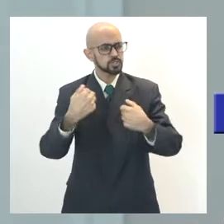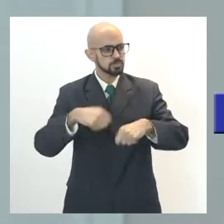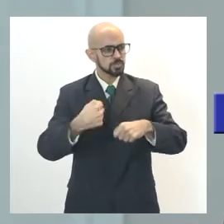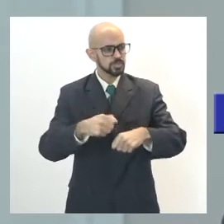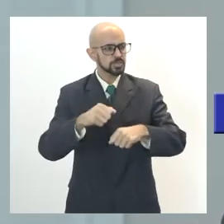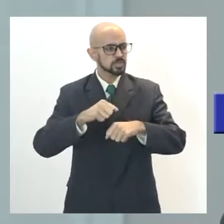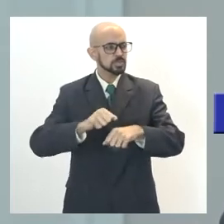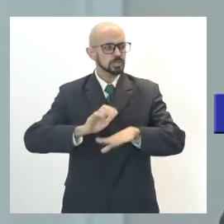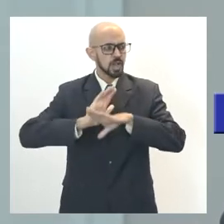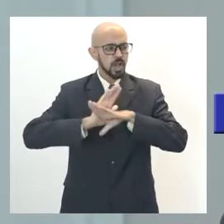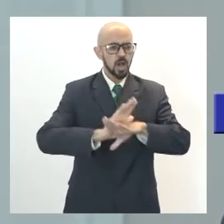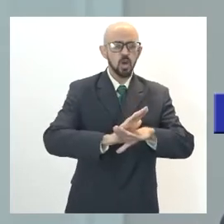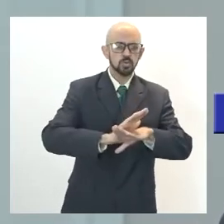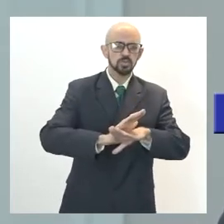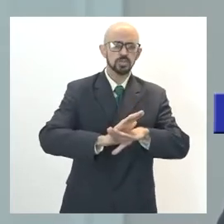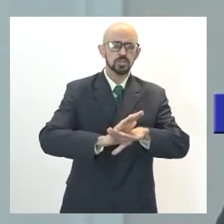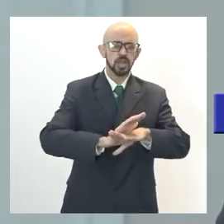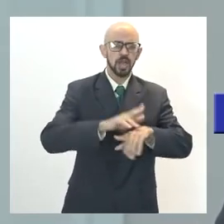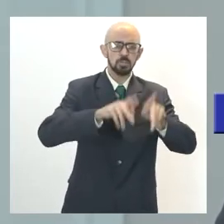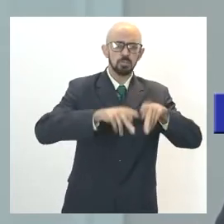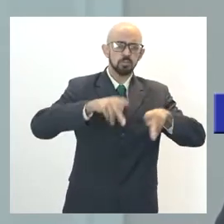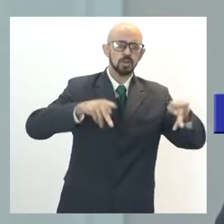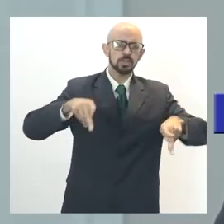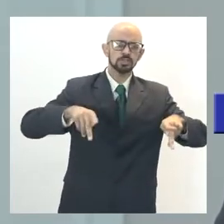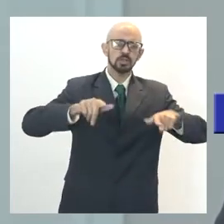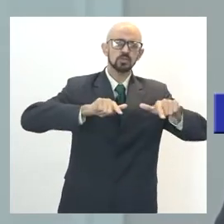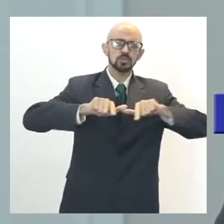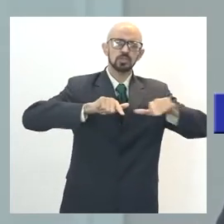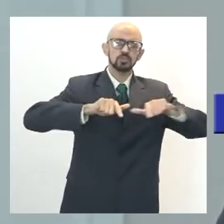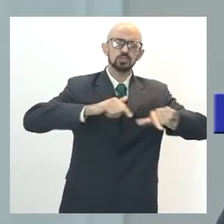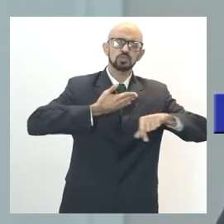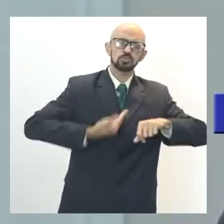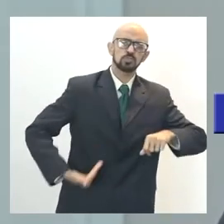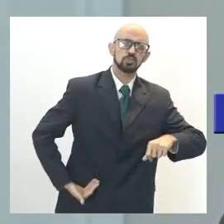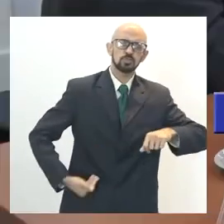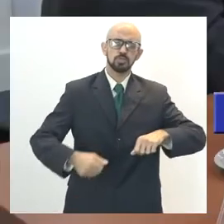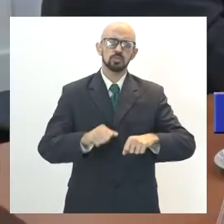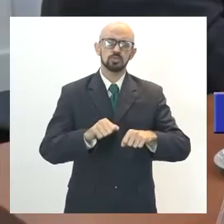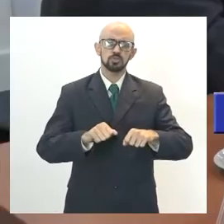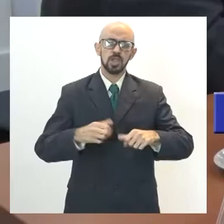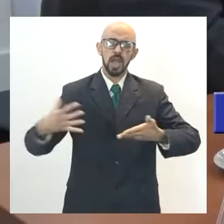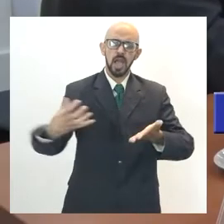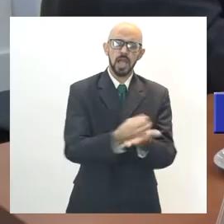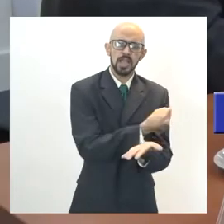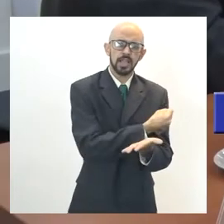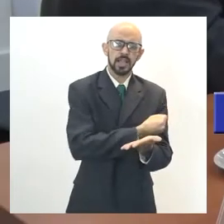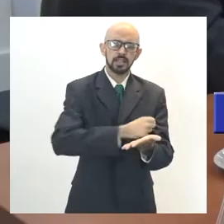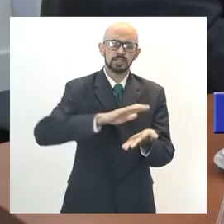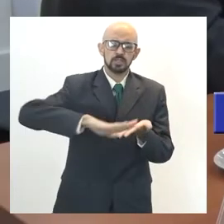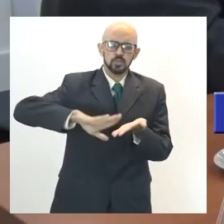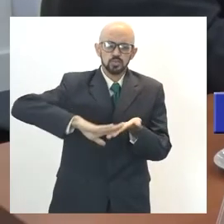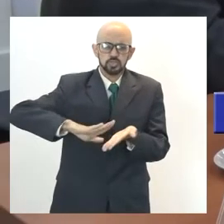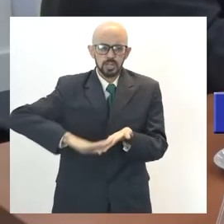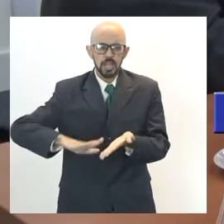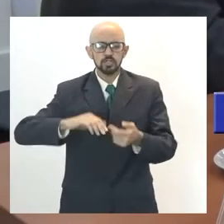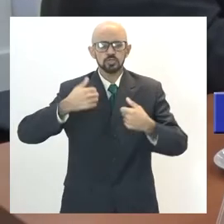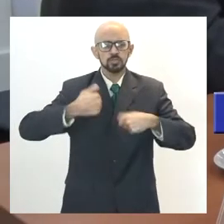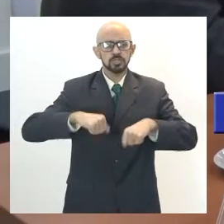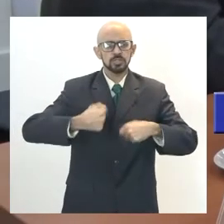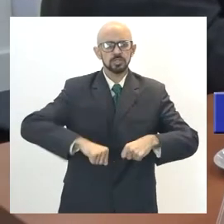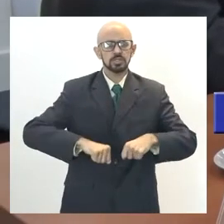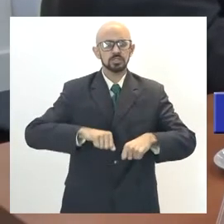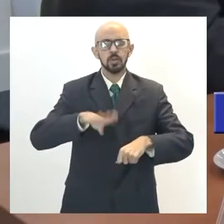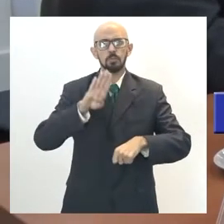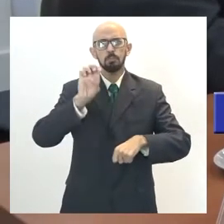população e serviços públicos a arrecadação de gastos deve se traduzir em